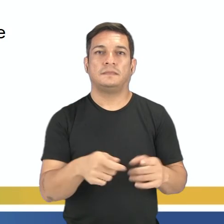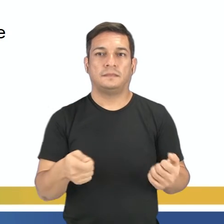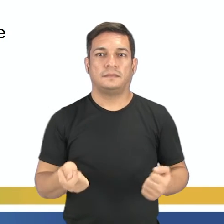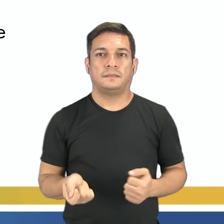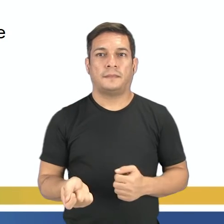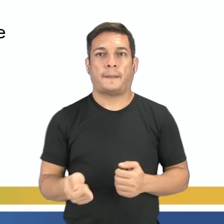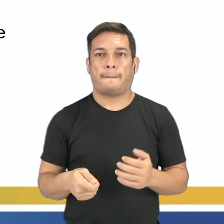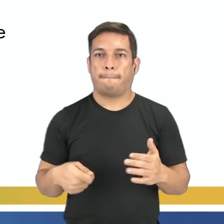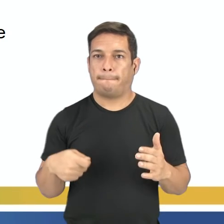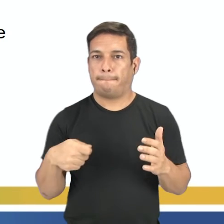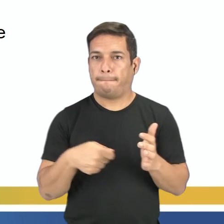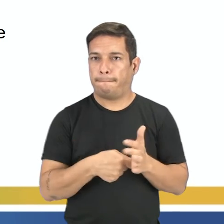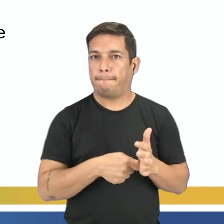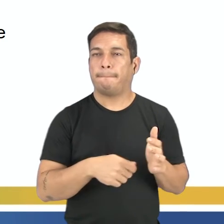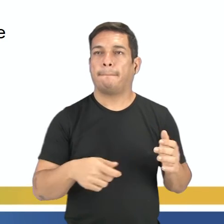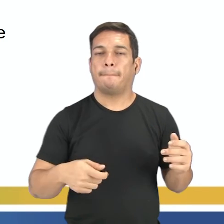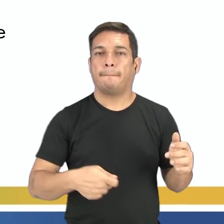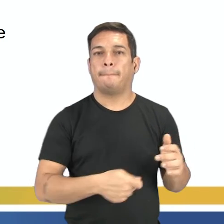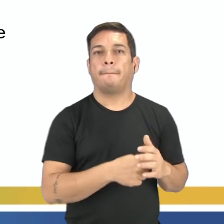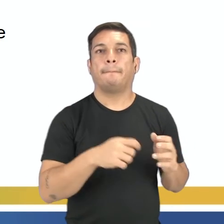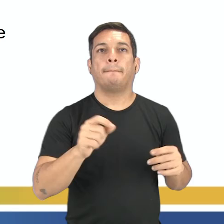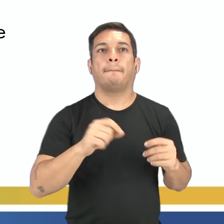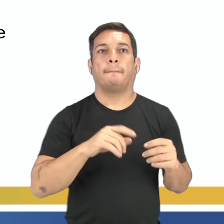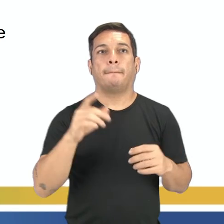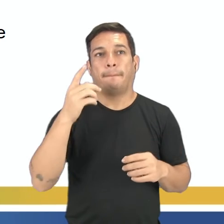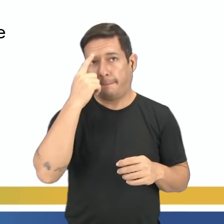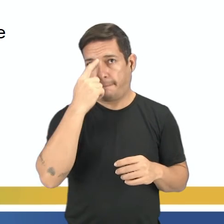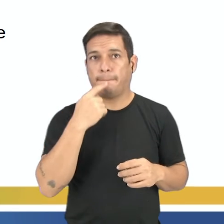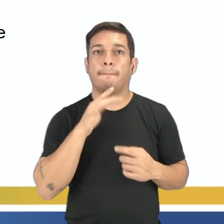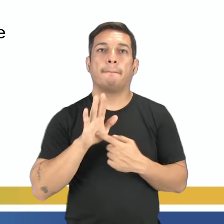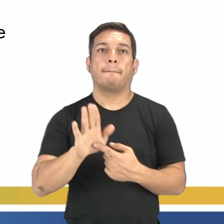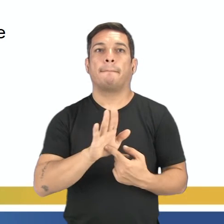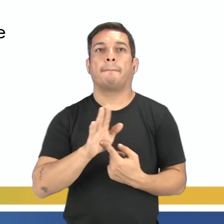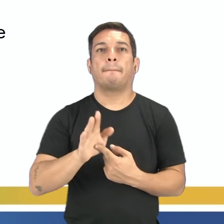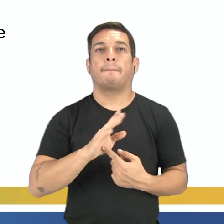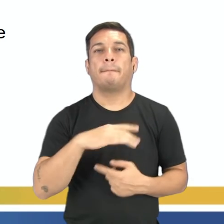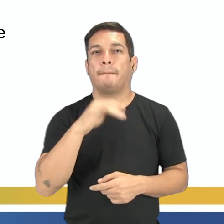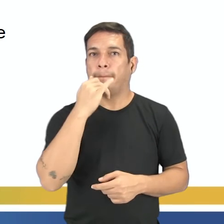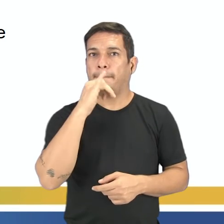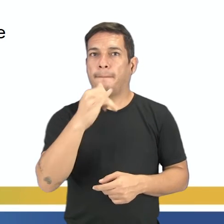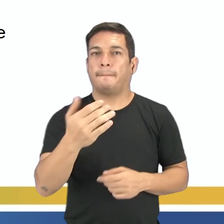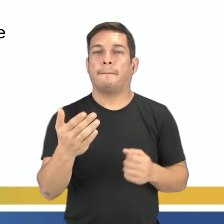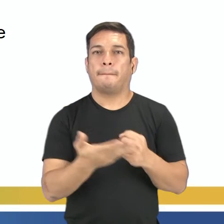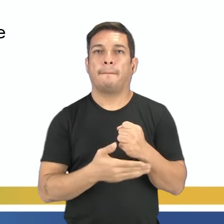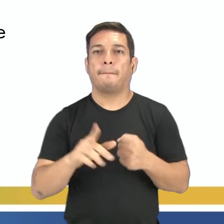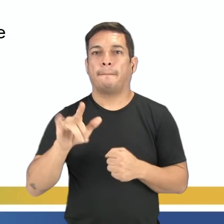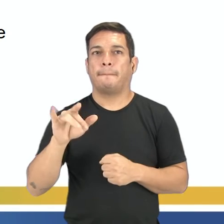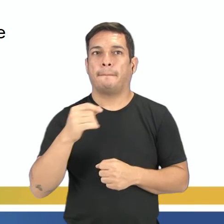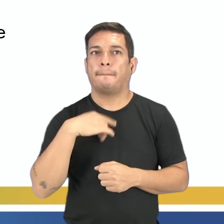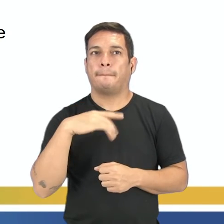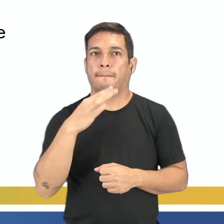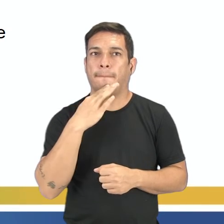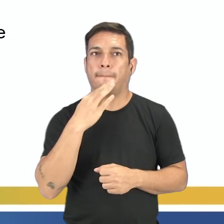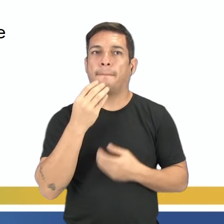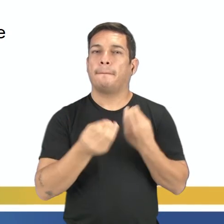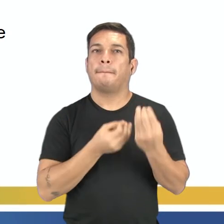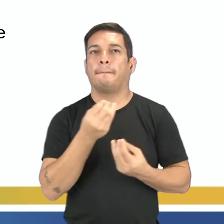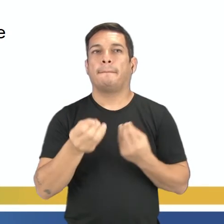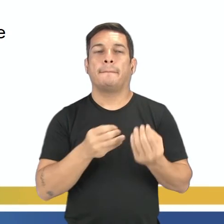tomada. A charge ilustra a obtenção de energia elétrica a partir do lixo, fonte de um combustível conhecido